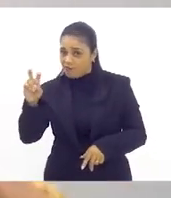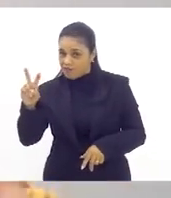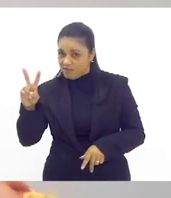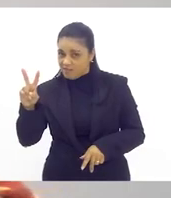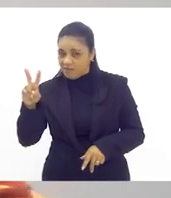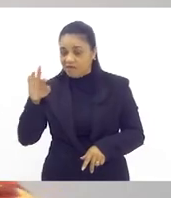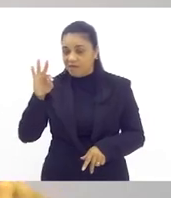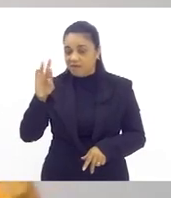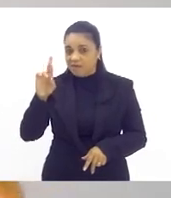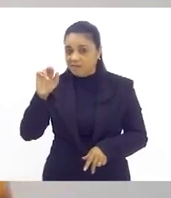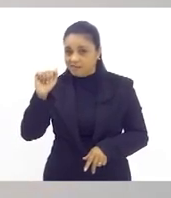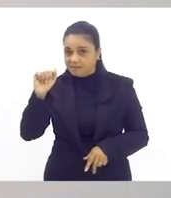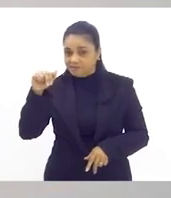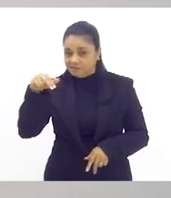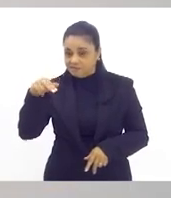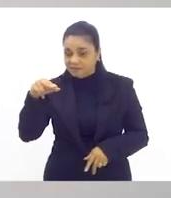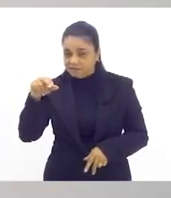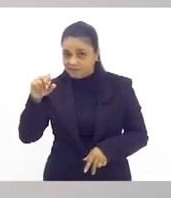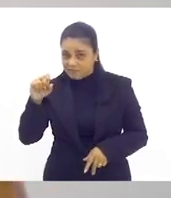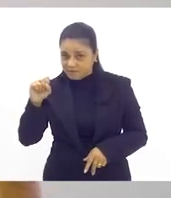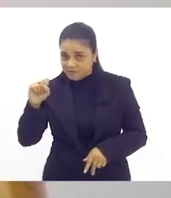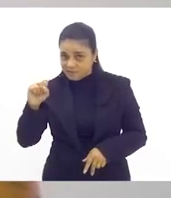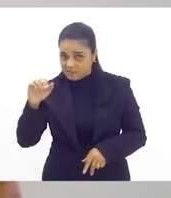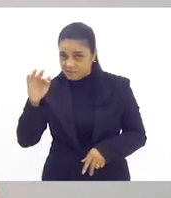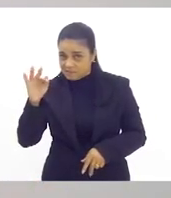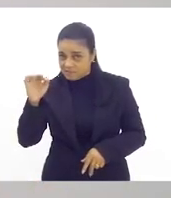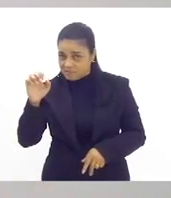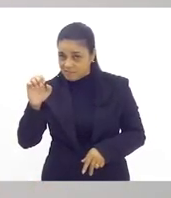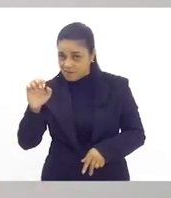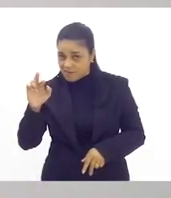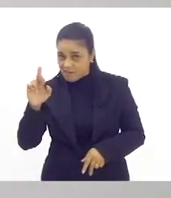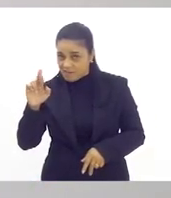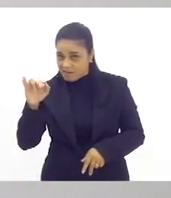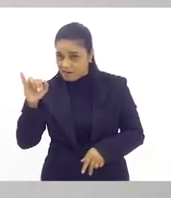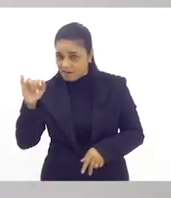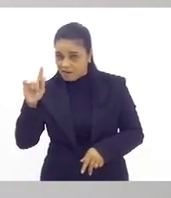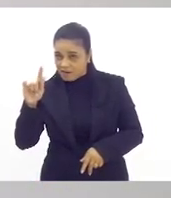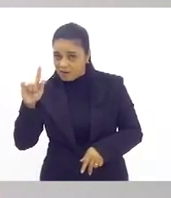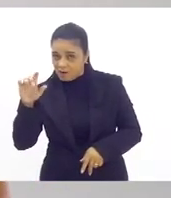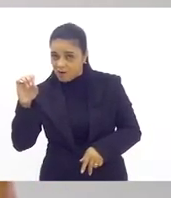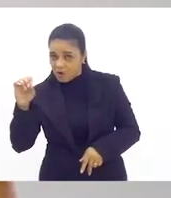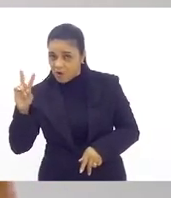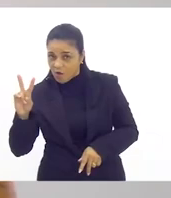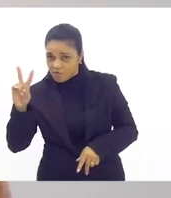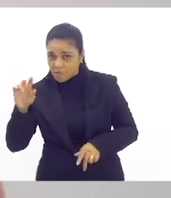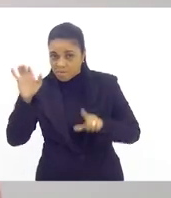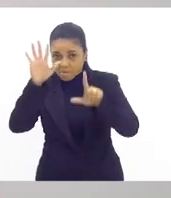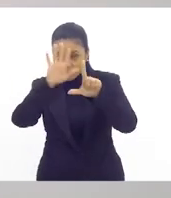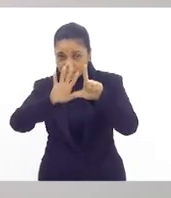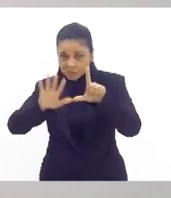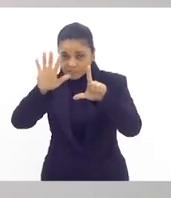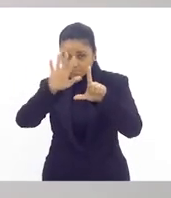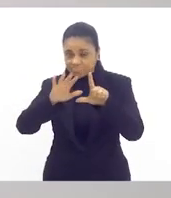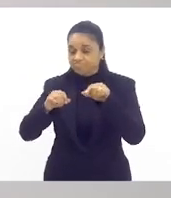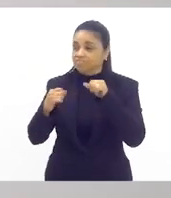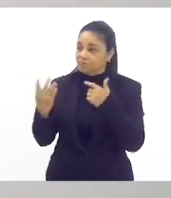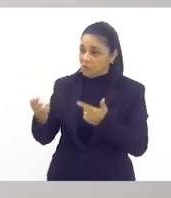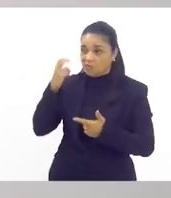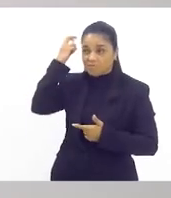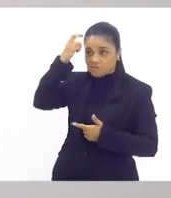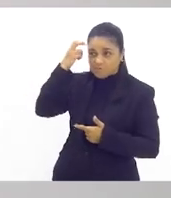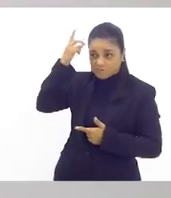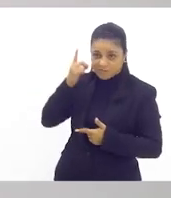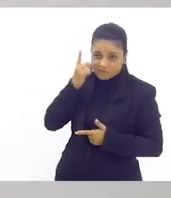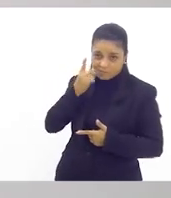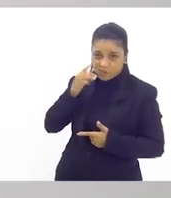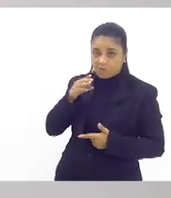for olhar por esse Prisma mas é importante dizer que no estado do Rio de Janeiro Binho e deputada Veronica nós vamos receber